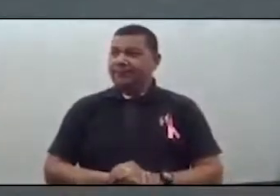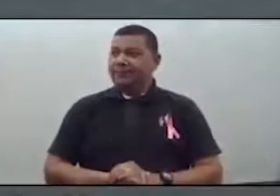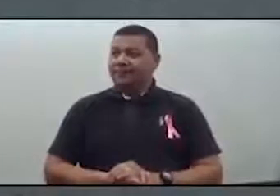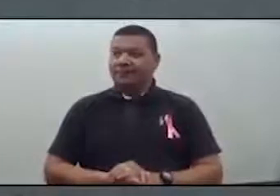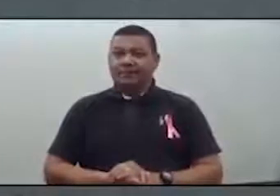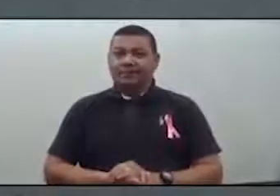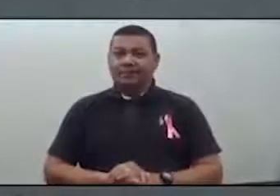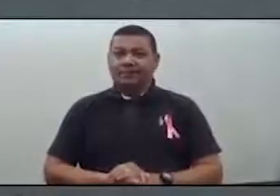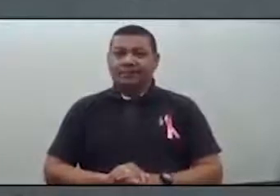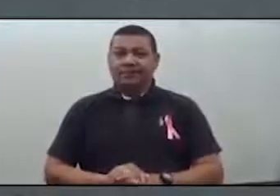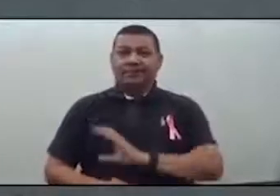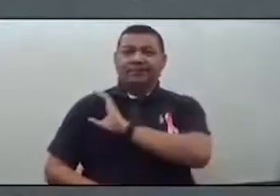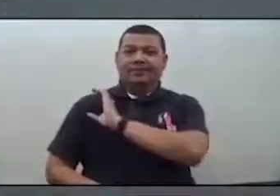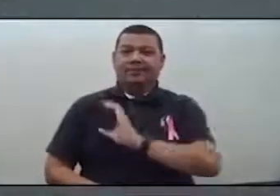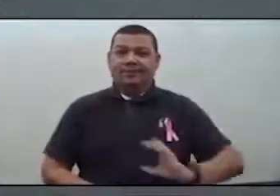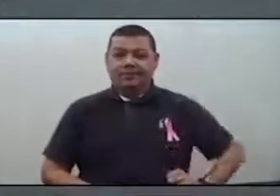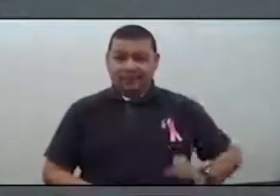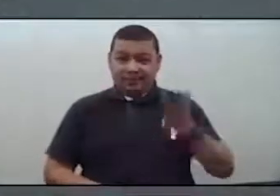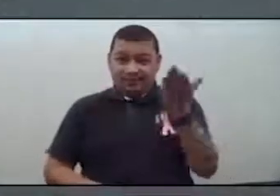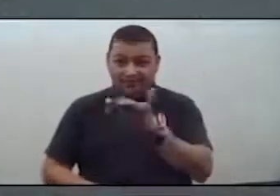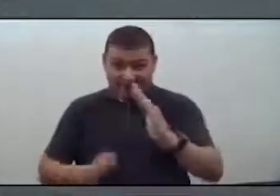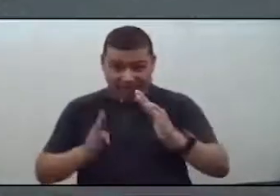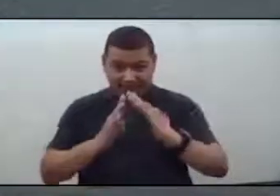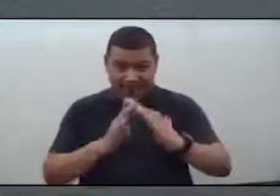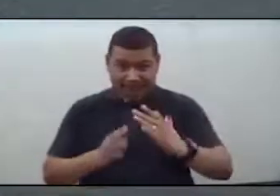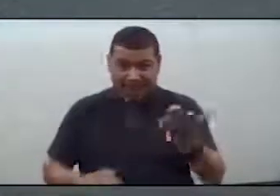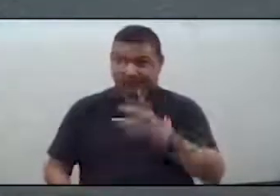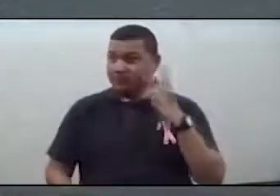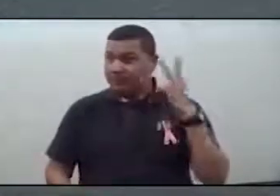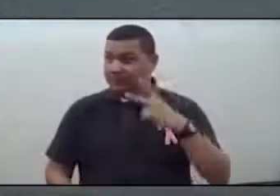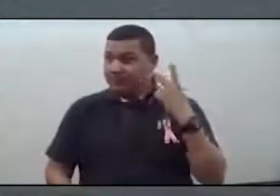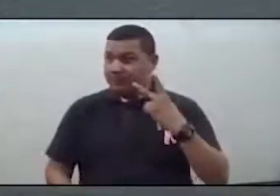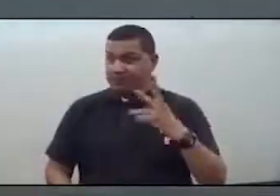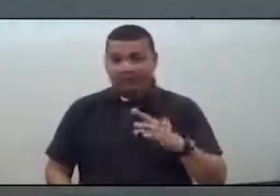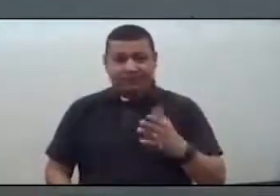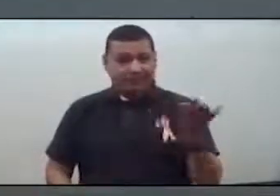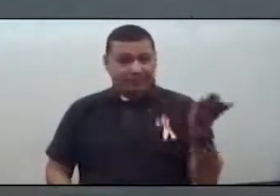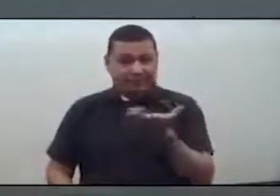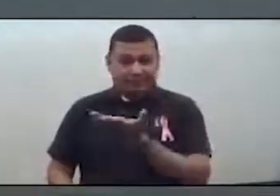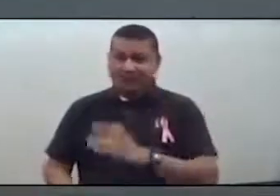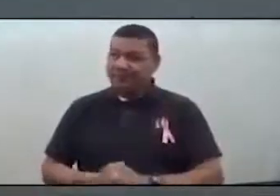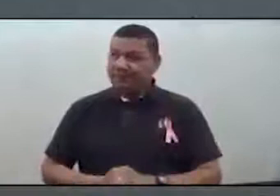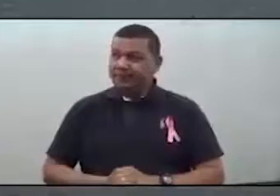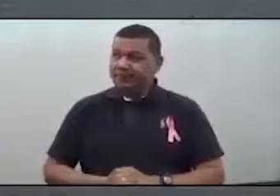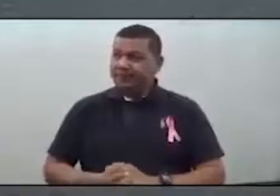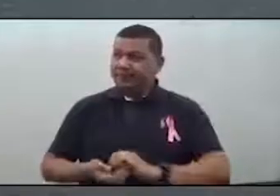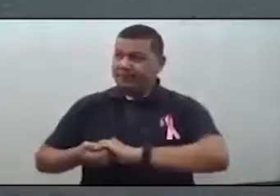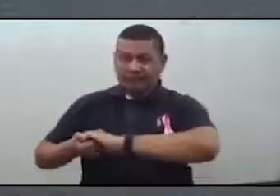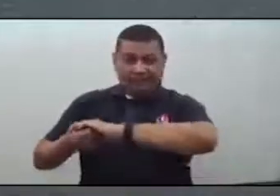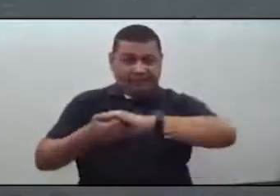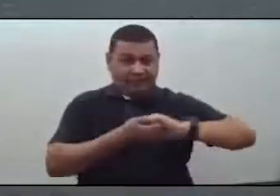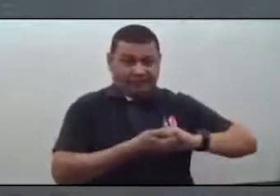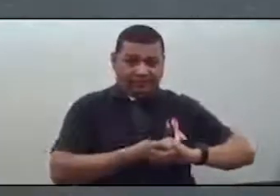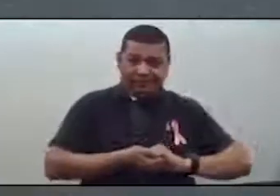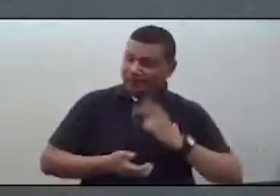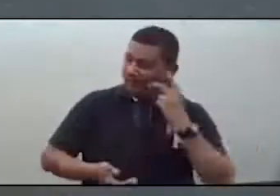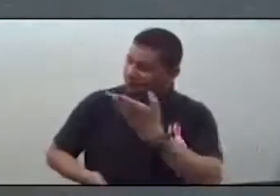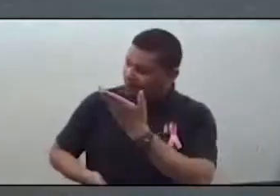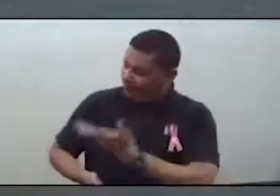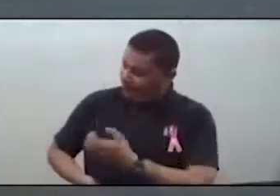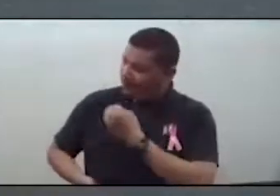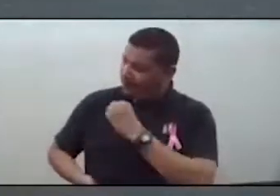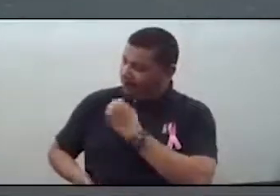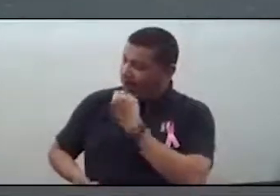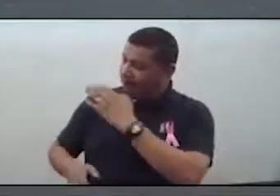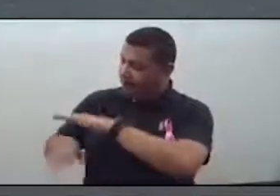na Câmara Municipal, a todos que estão em casa, a todos os vereadores, em nome do vereador Minduim. Vereadora, seja bem-vinda, de Seringueiras,